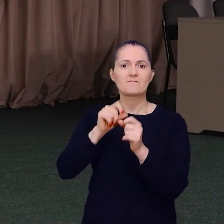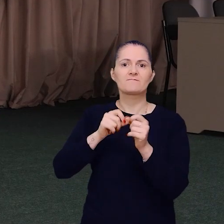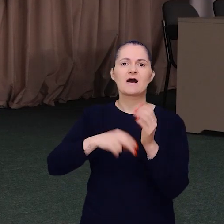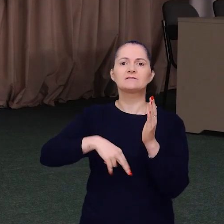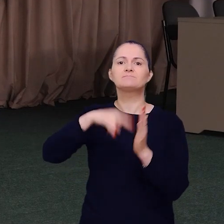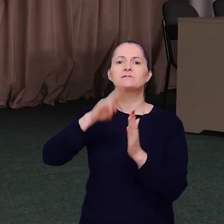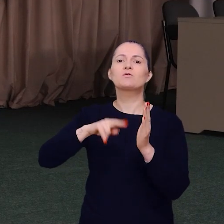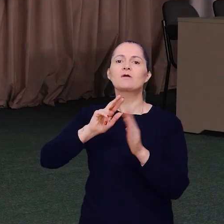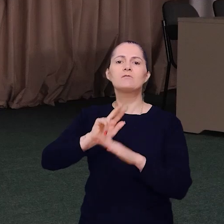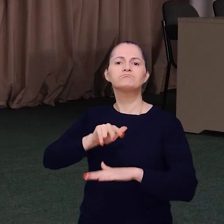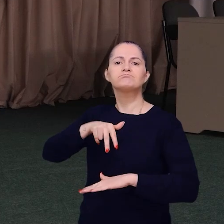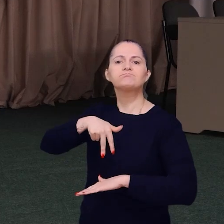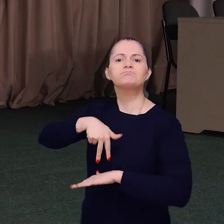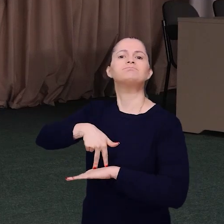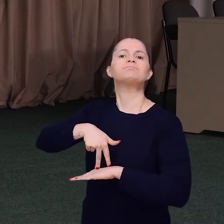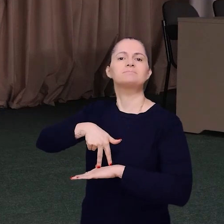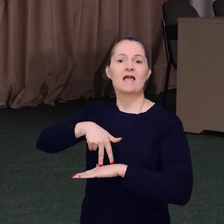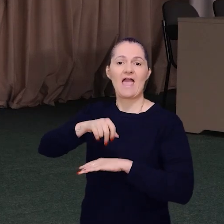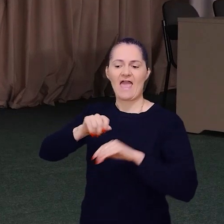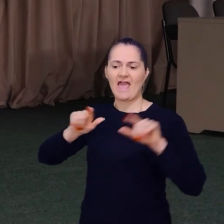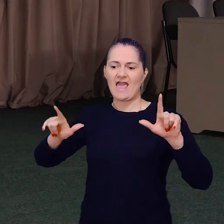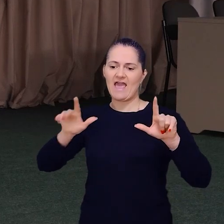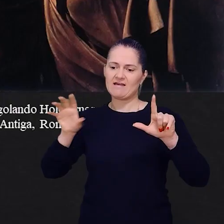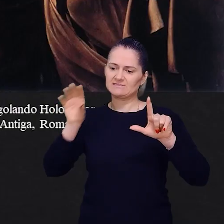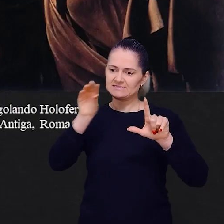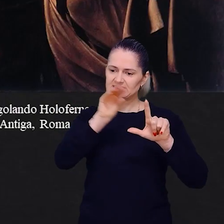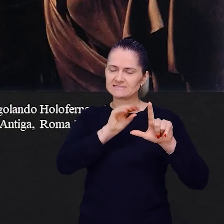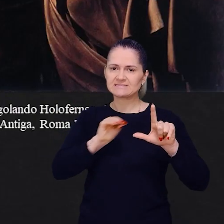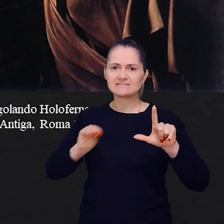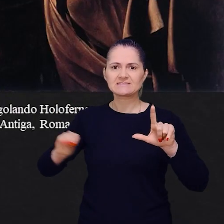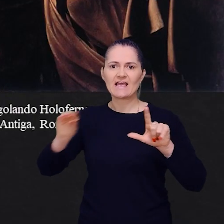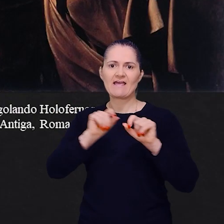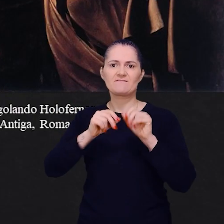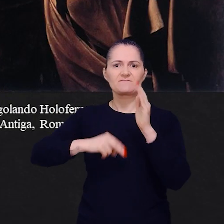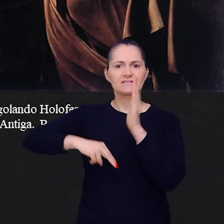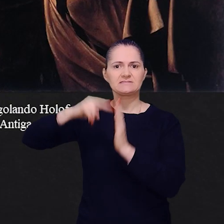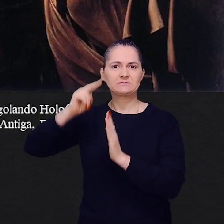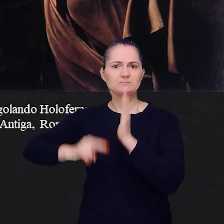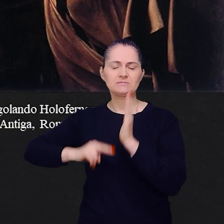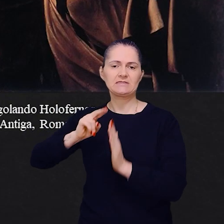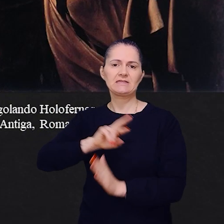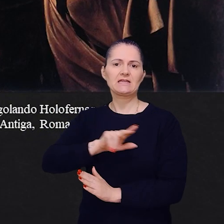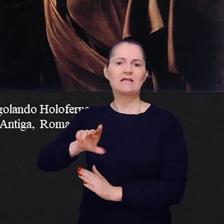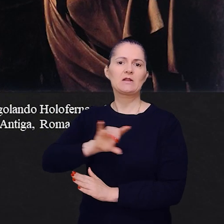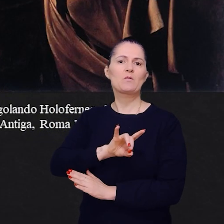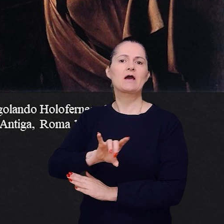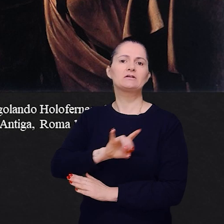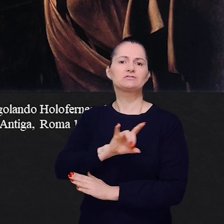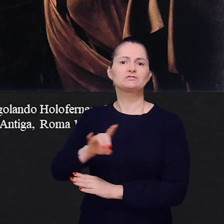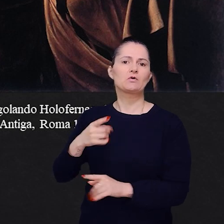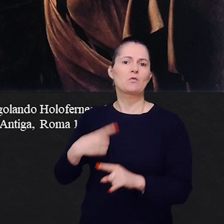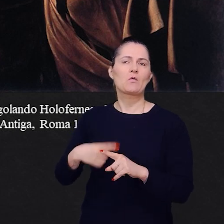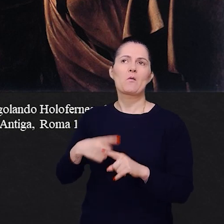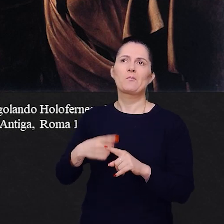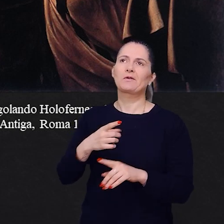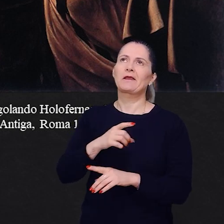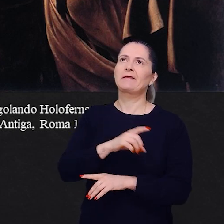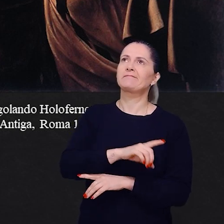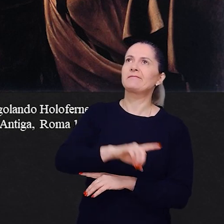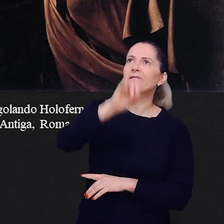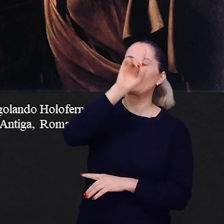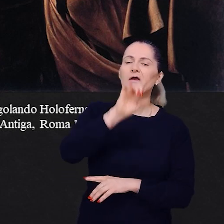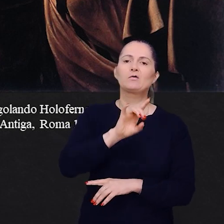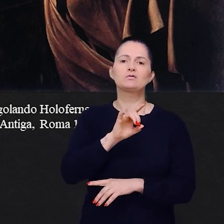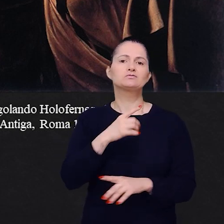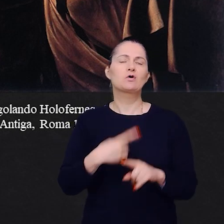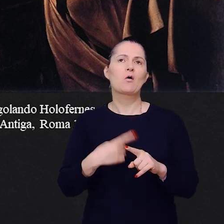é o protagonismo, é a cena que elas estão executando por si mesmas, digamos, não só por intervenção divina